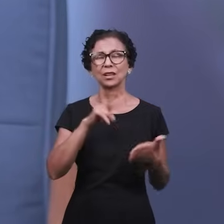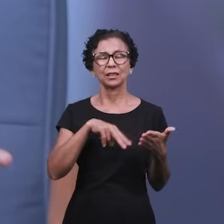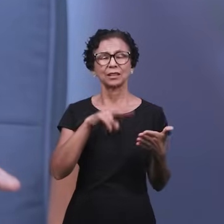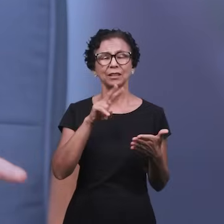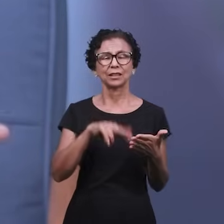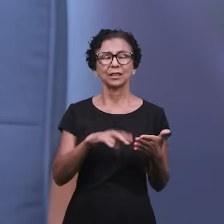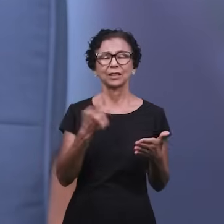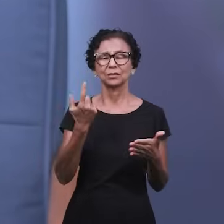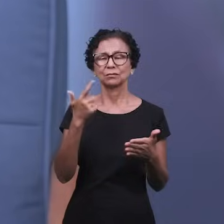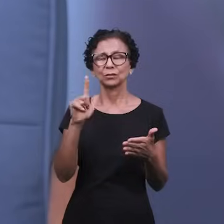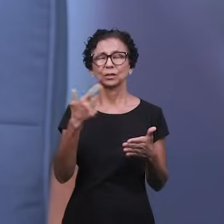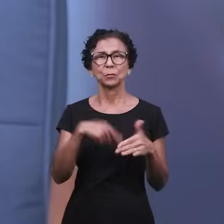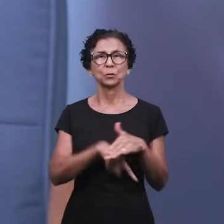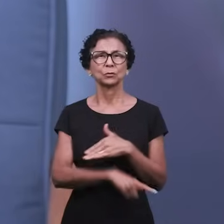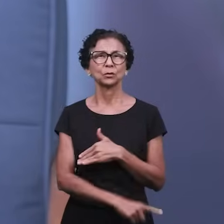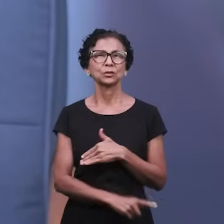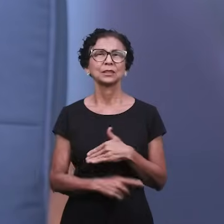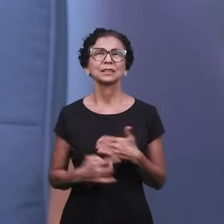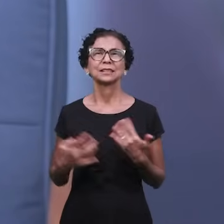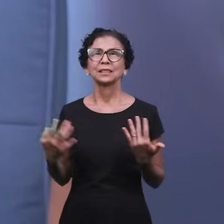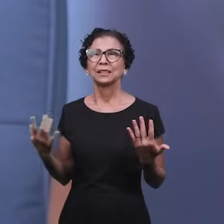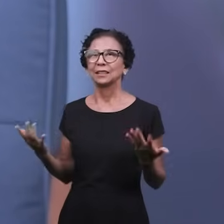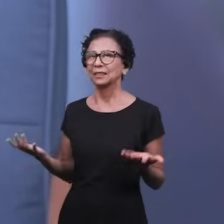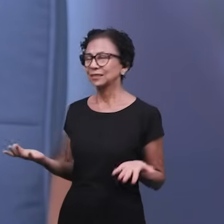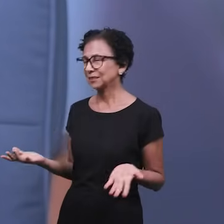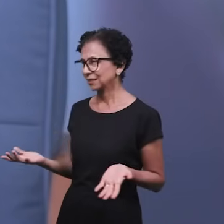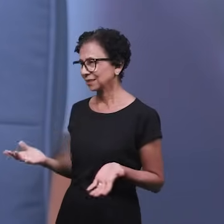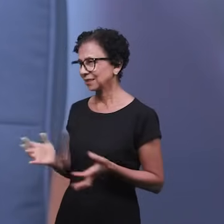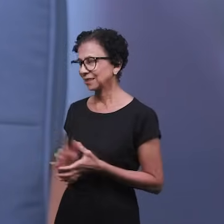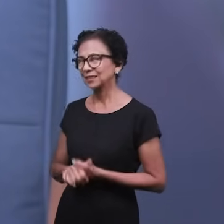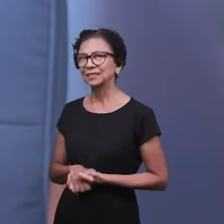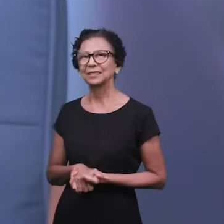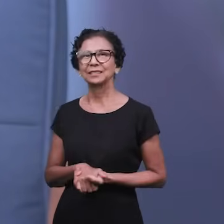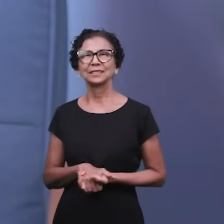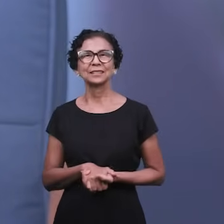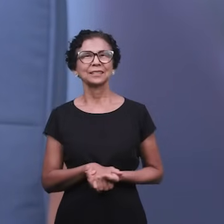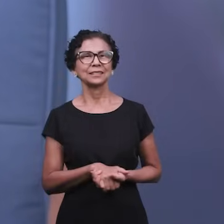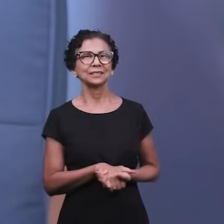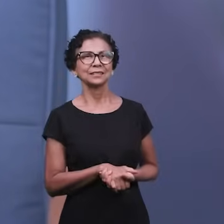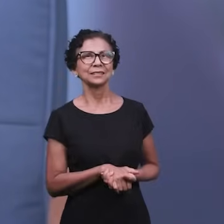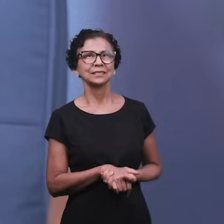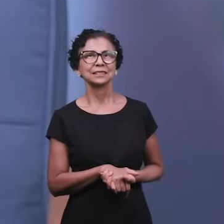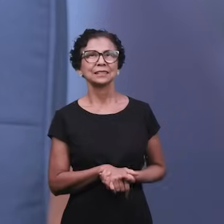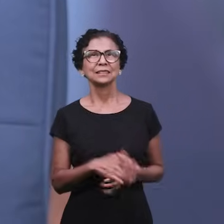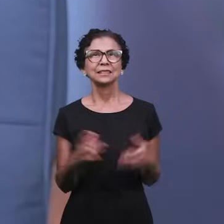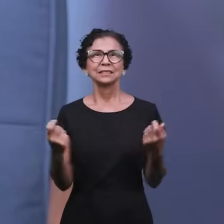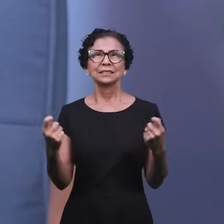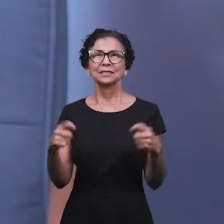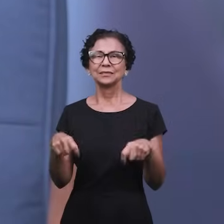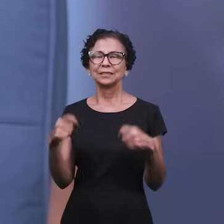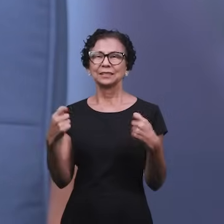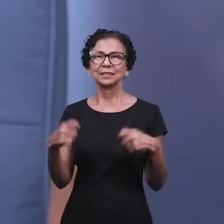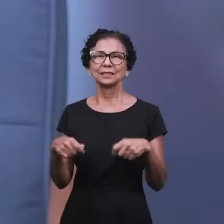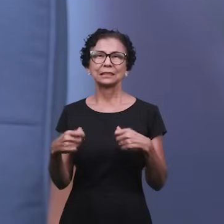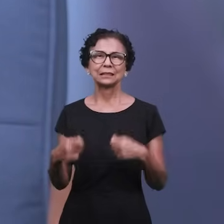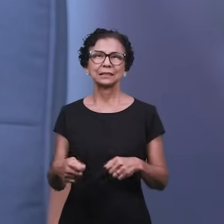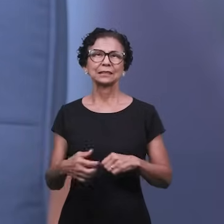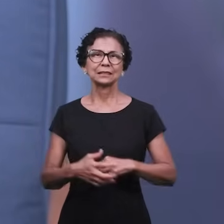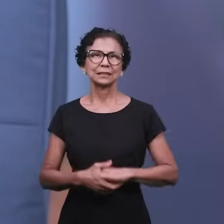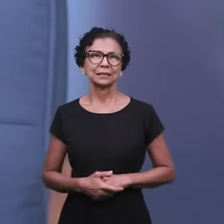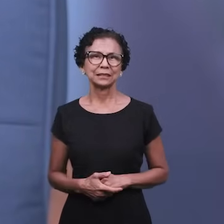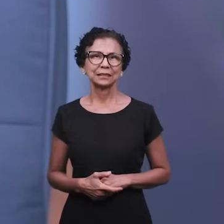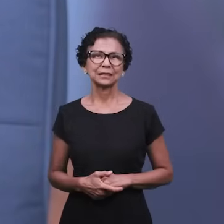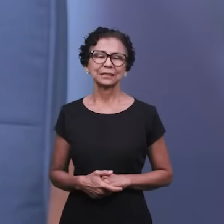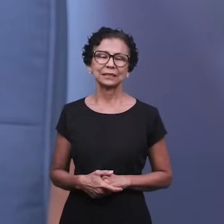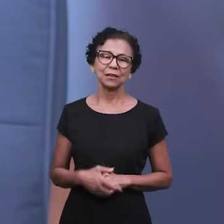uma profundidade. Então, né, é a riqueza das diferentes famílias, né? A gente precisa identificar